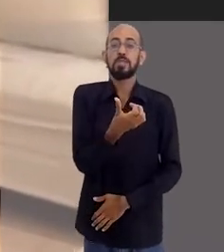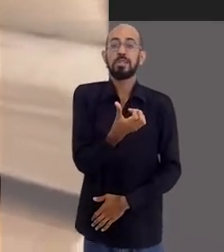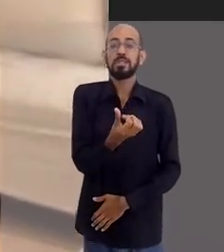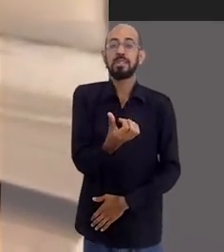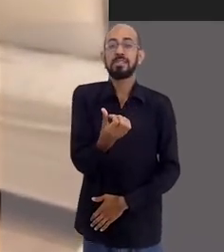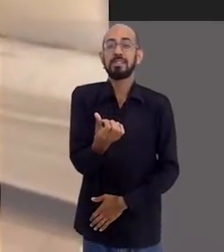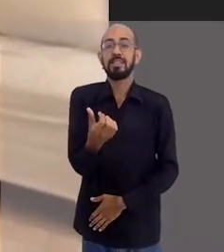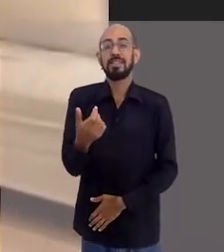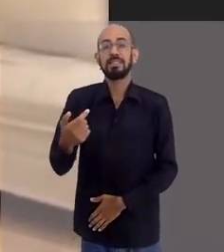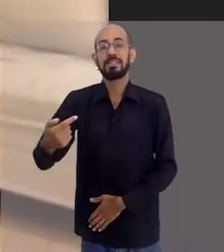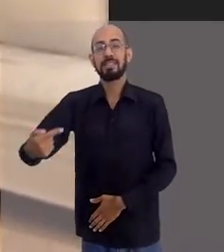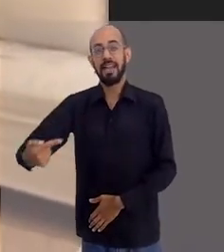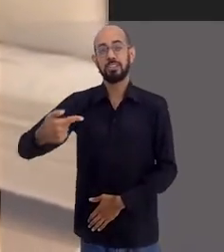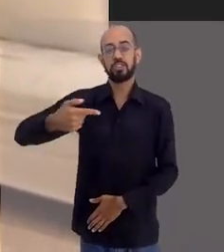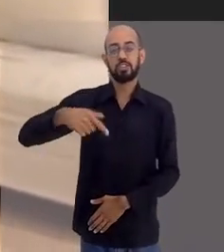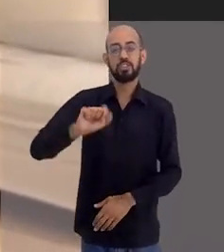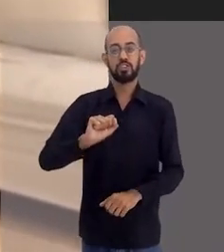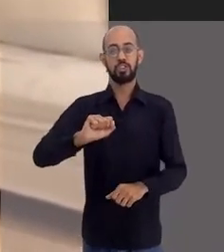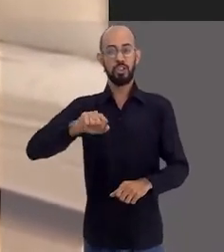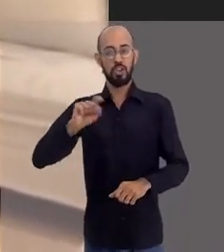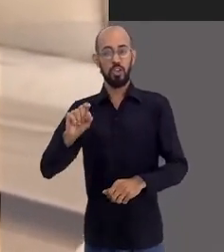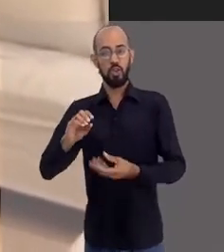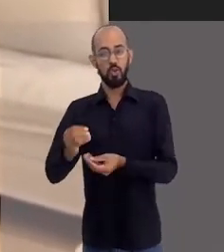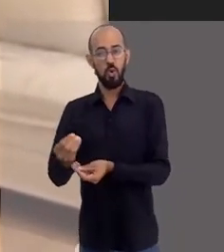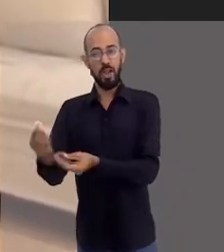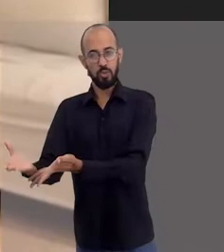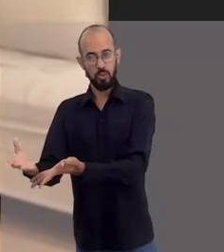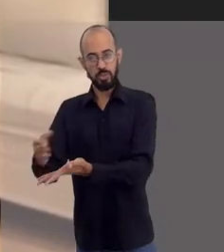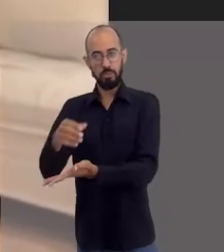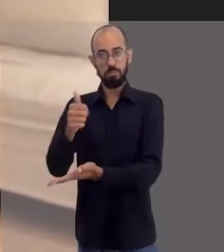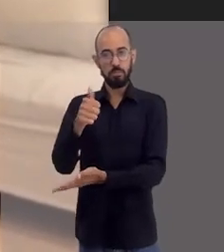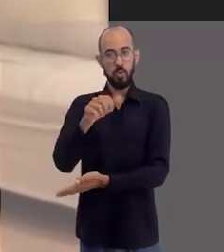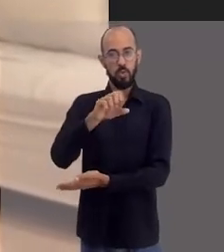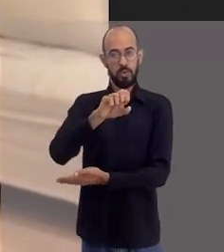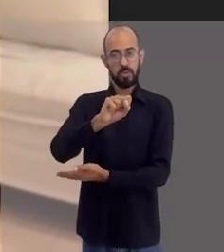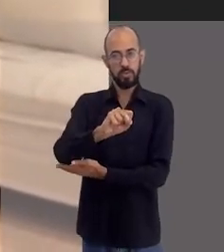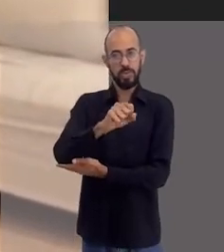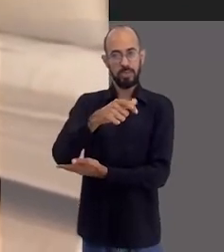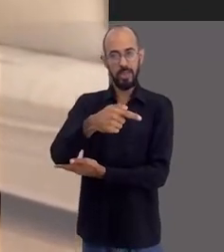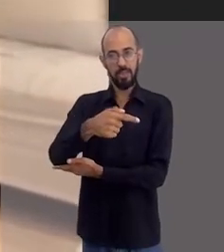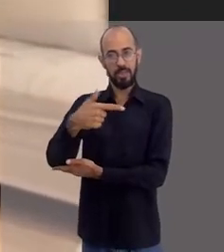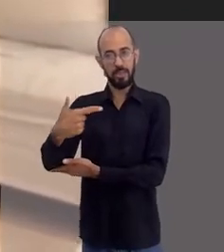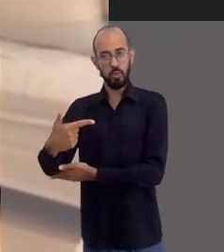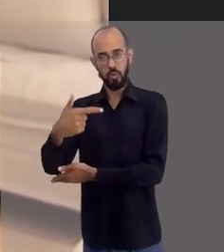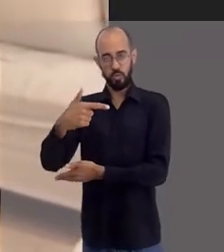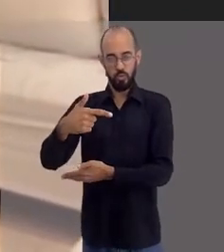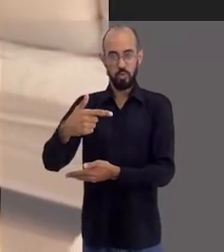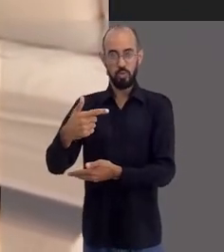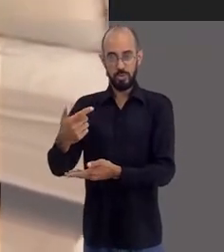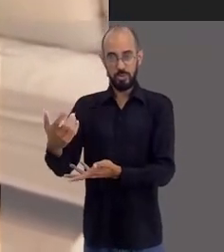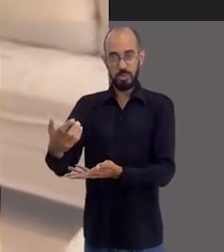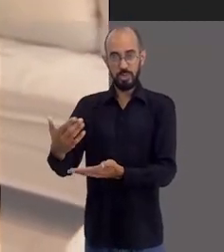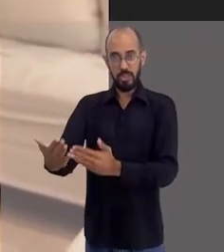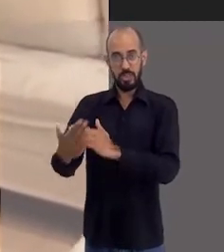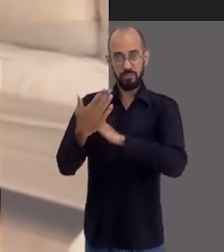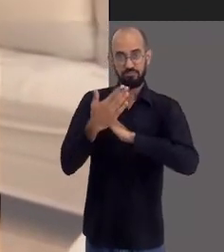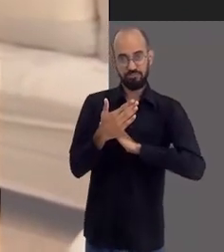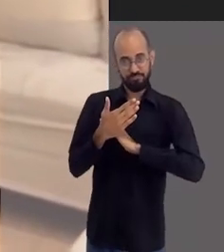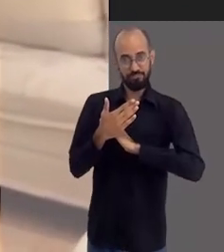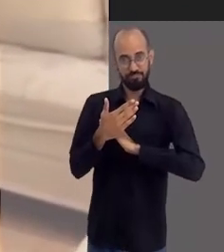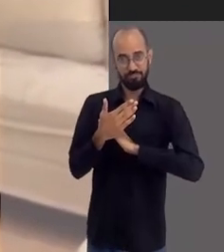doadores 1872 beneficiados alguns deles chegaram a ter mais de uma